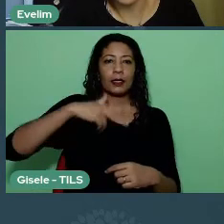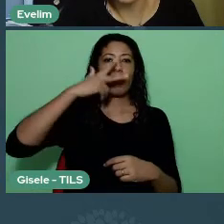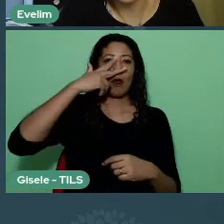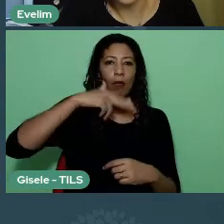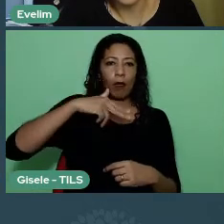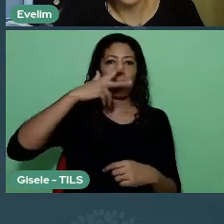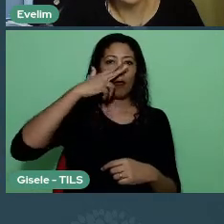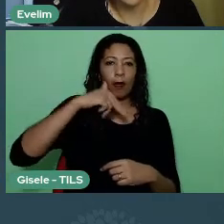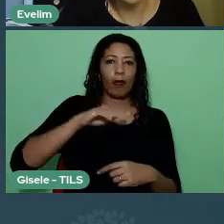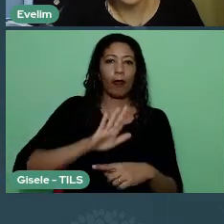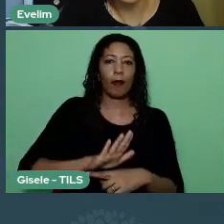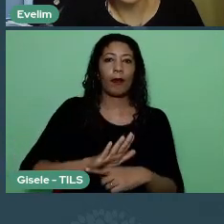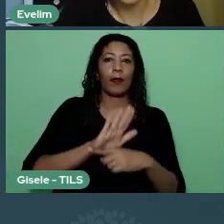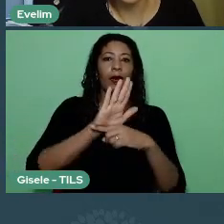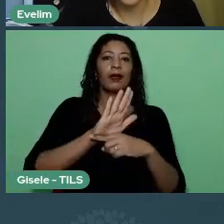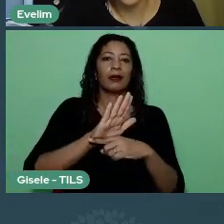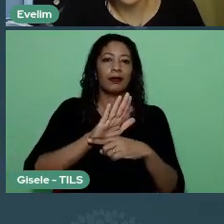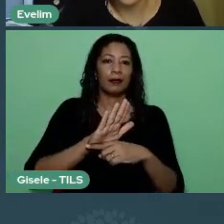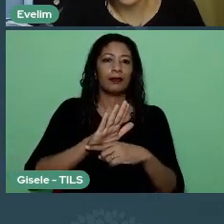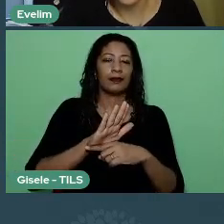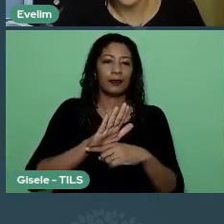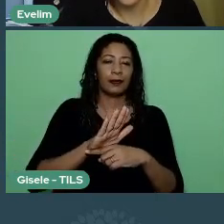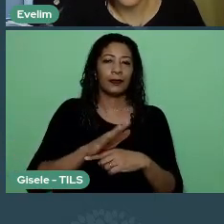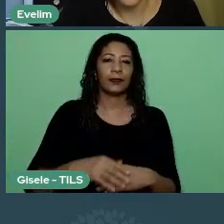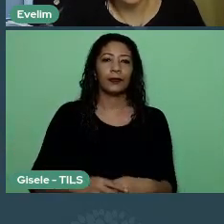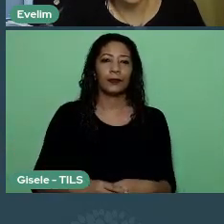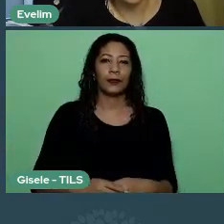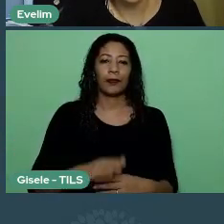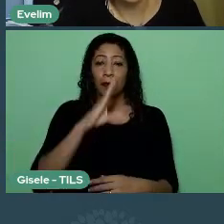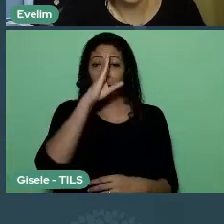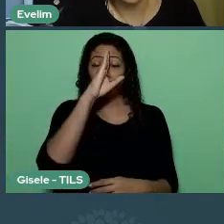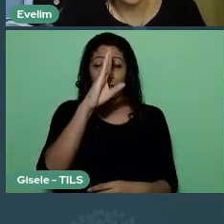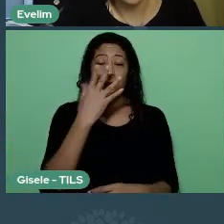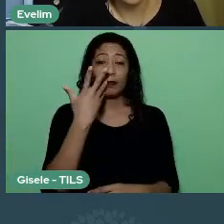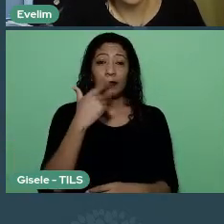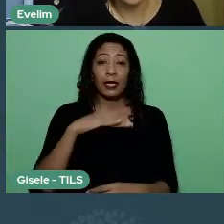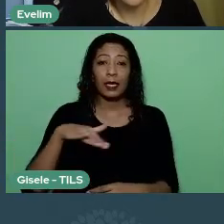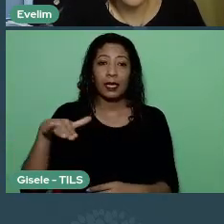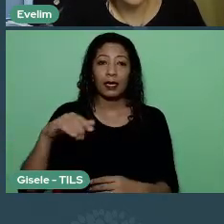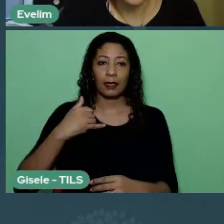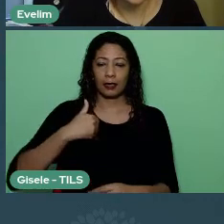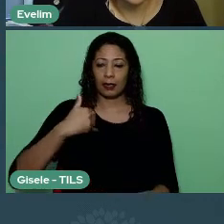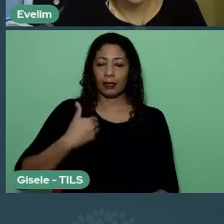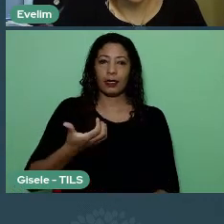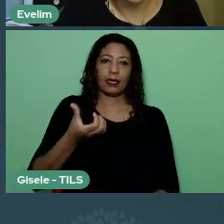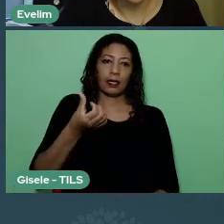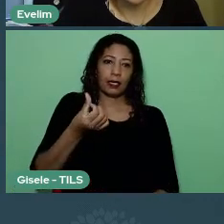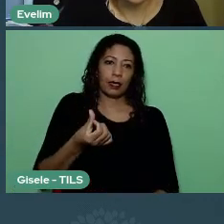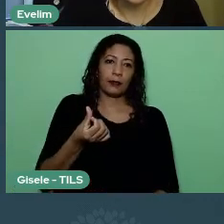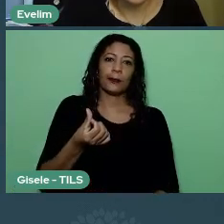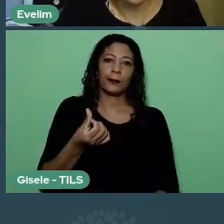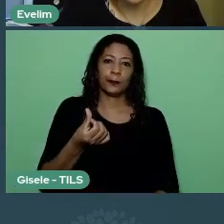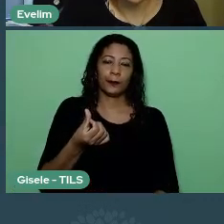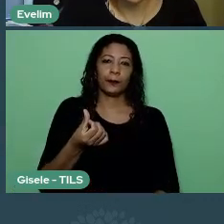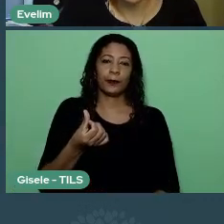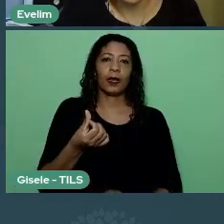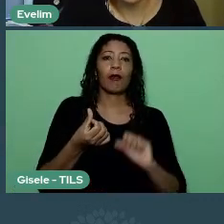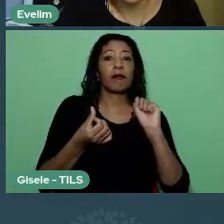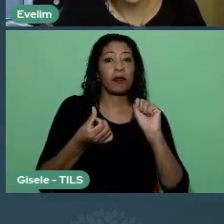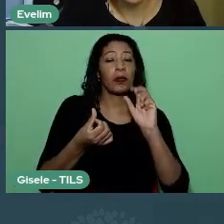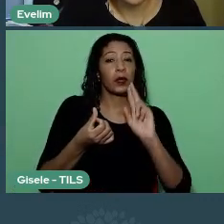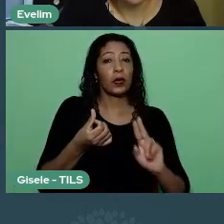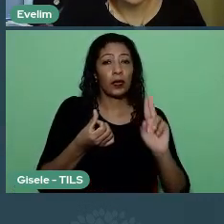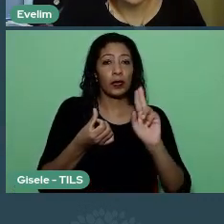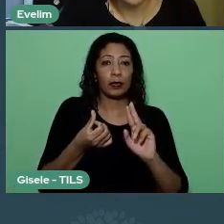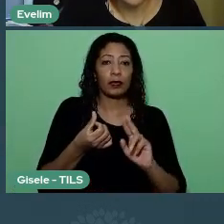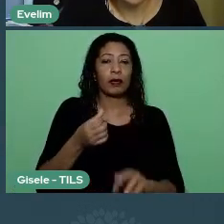visando trabalhar endurance, tá? Principalmente em crianças a partir de 6 anos de idade. Você pode utilizar de 2 a 3